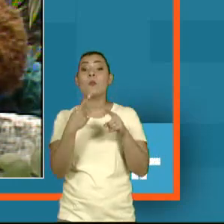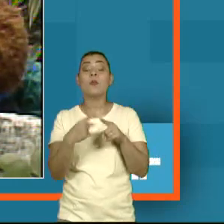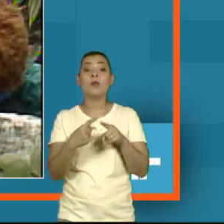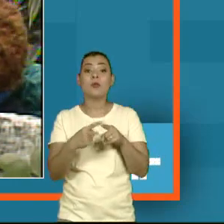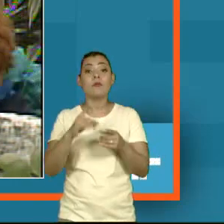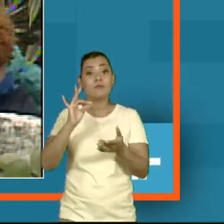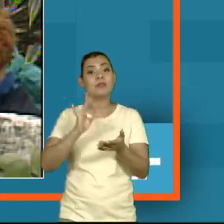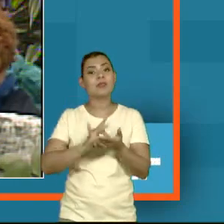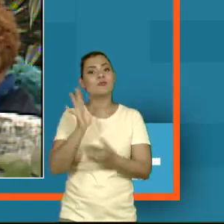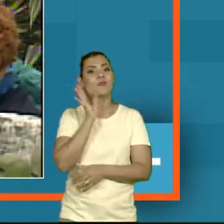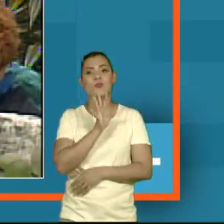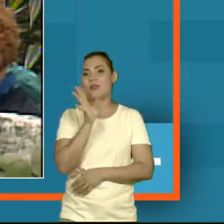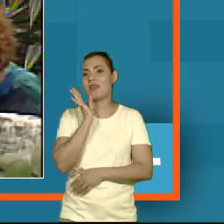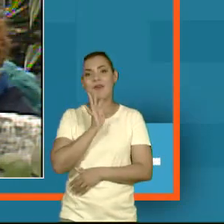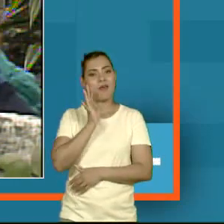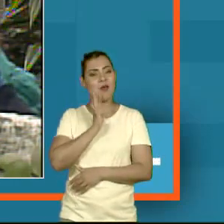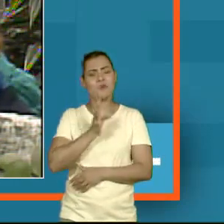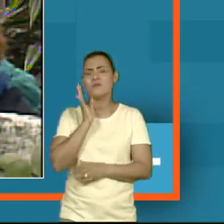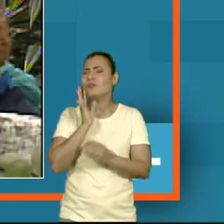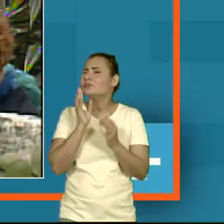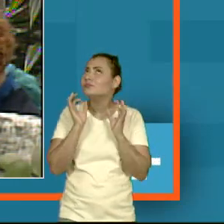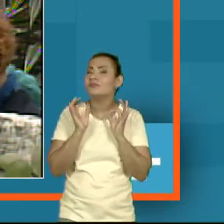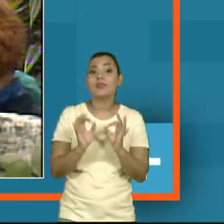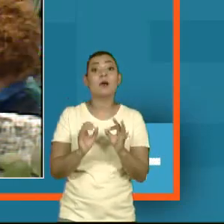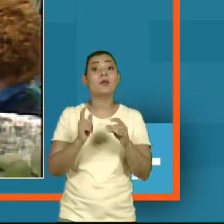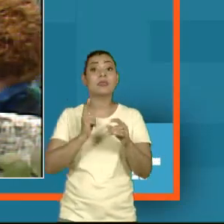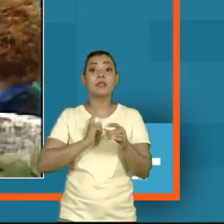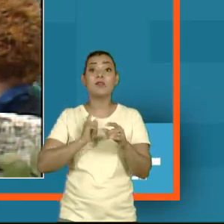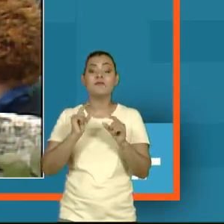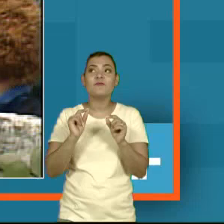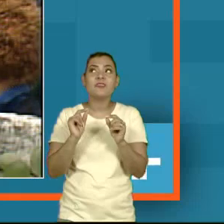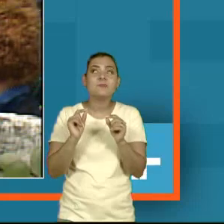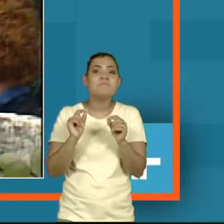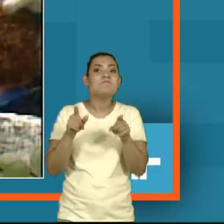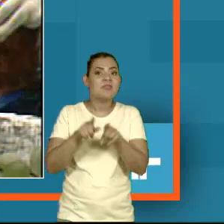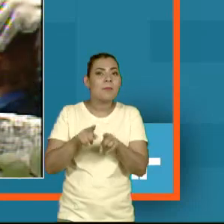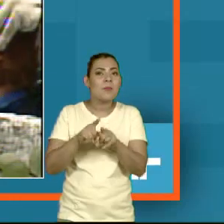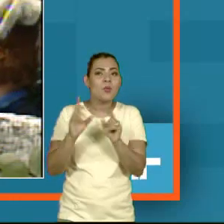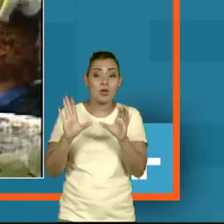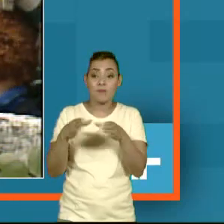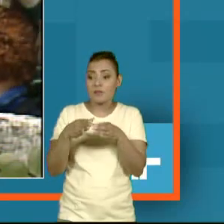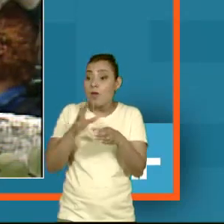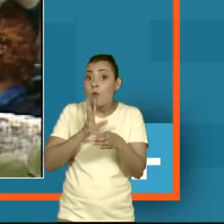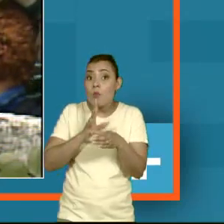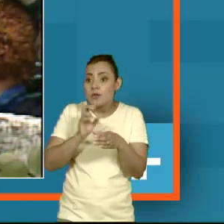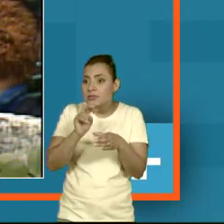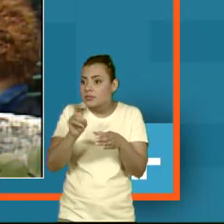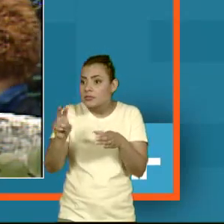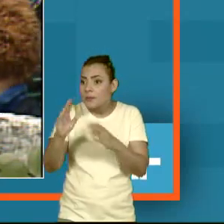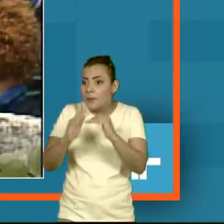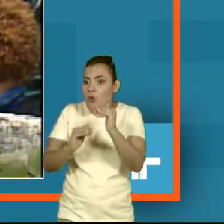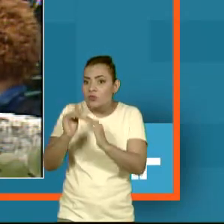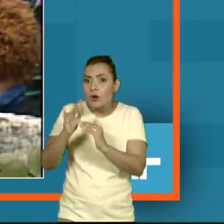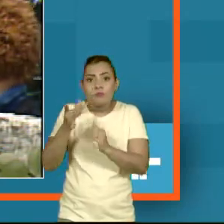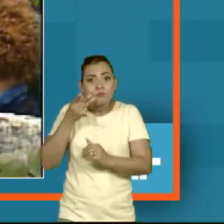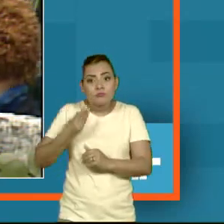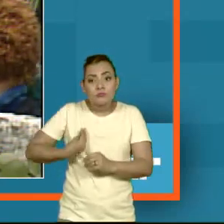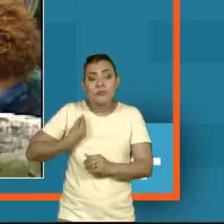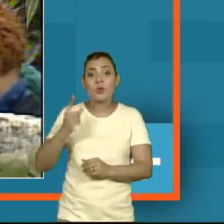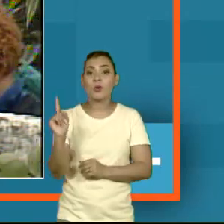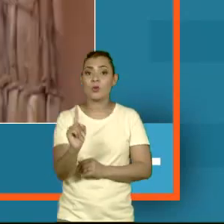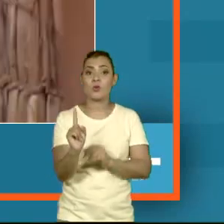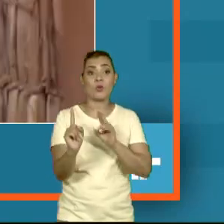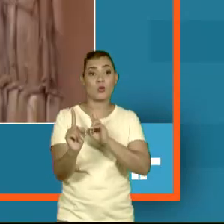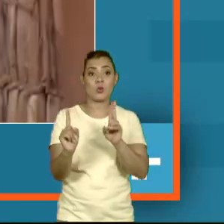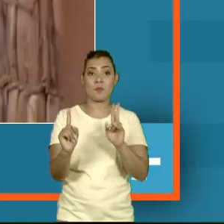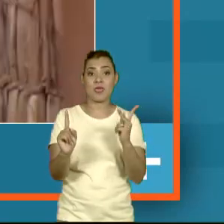porque ele foi realmente muito legal, tá? Ele teve música composta, foi quando eu conheci profissionalmente, pessoalmente, um cara